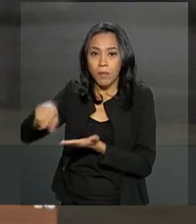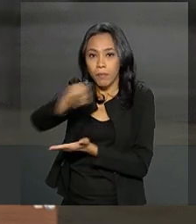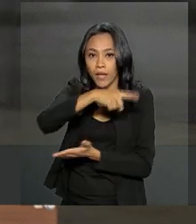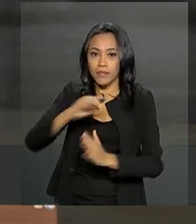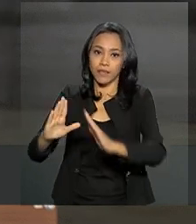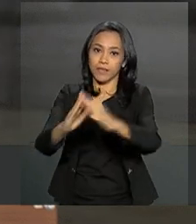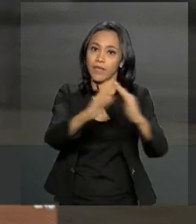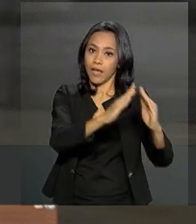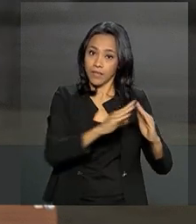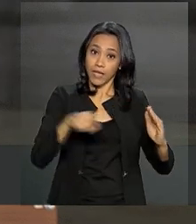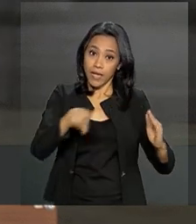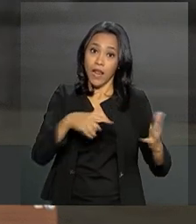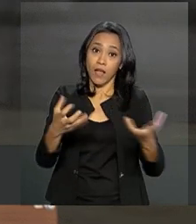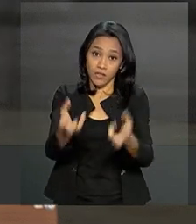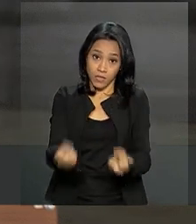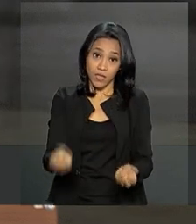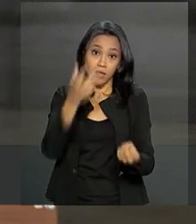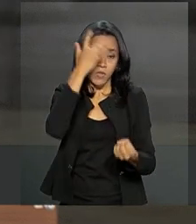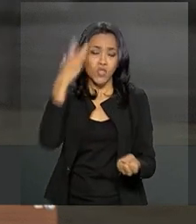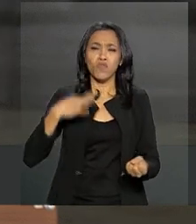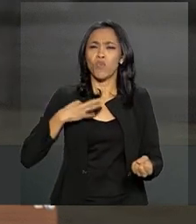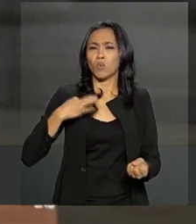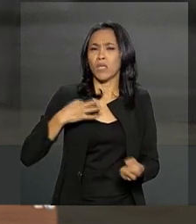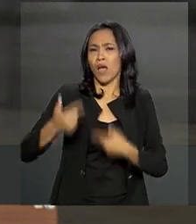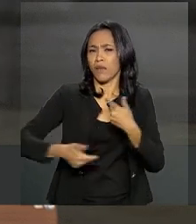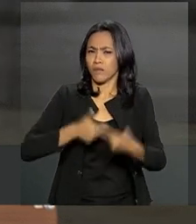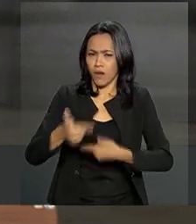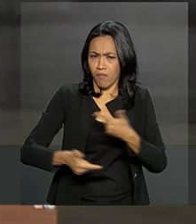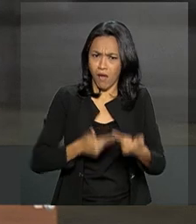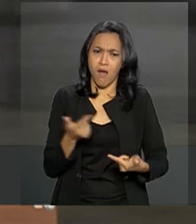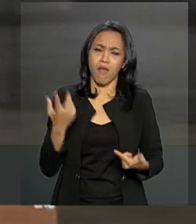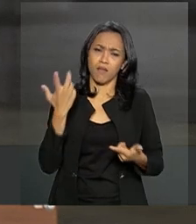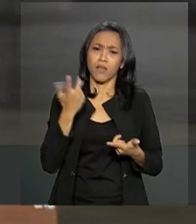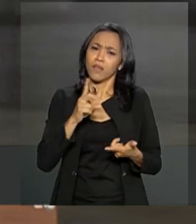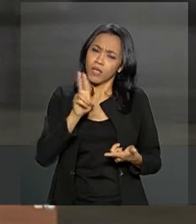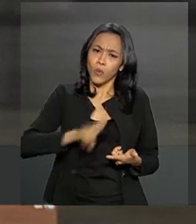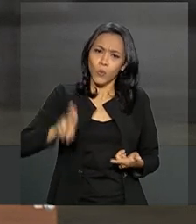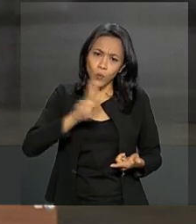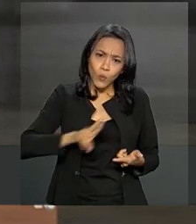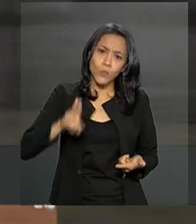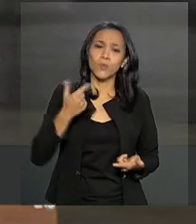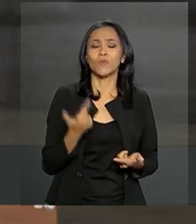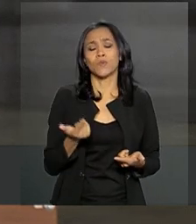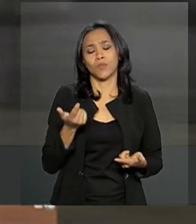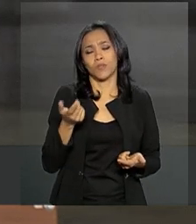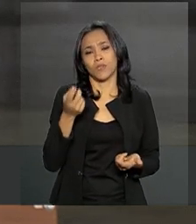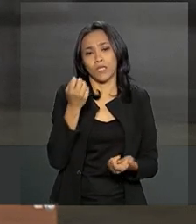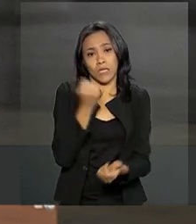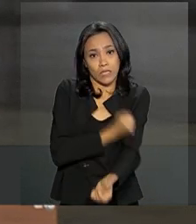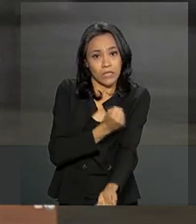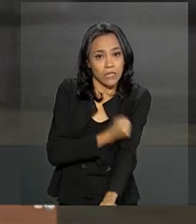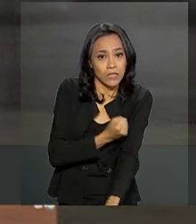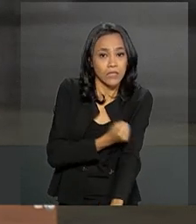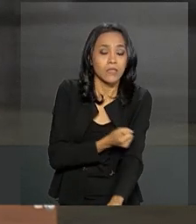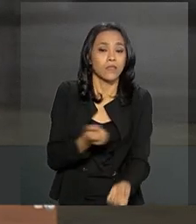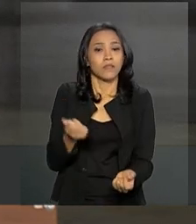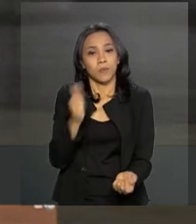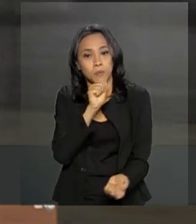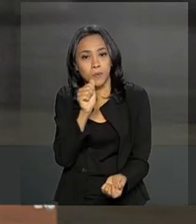de pessoas em caráter voluntário, com problemas associados ao uso nocivo ou dependência de